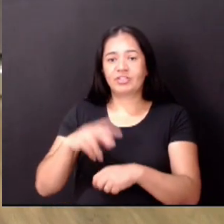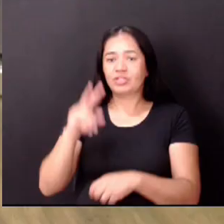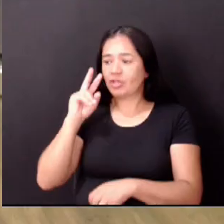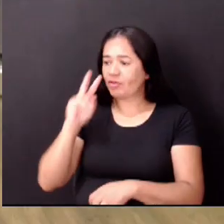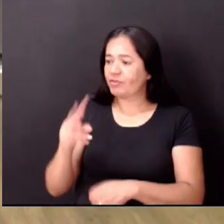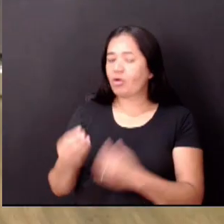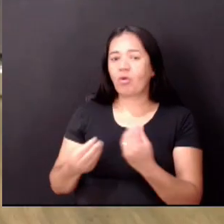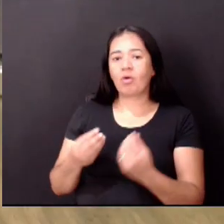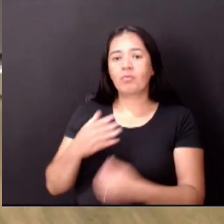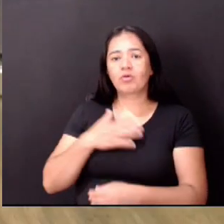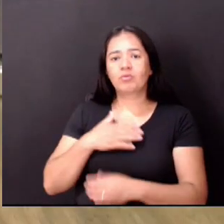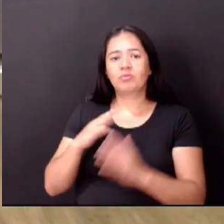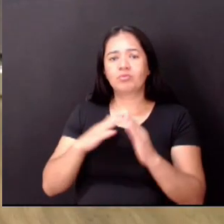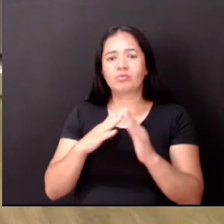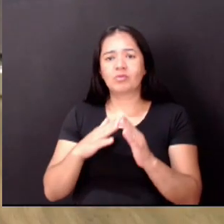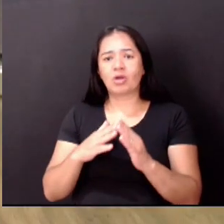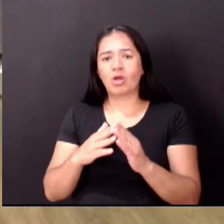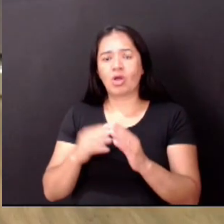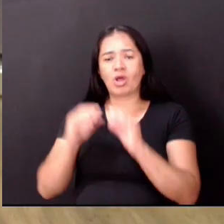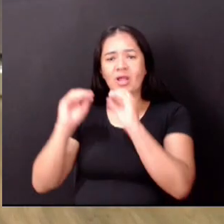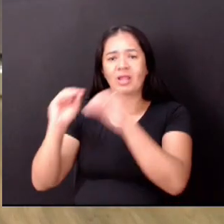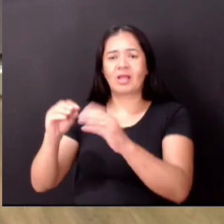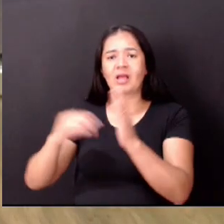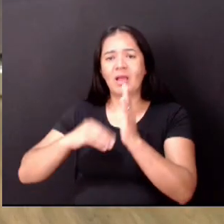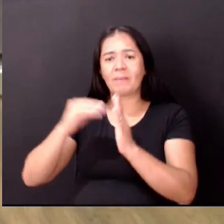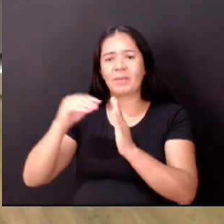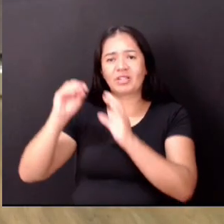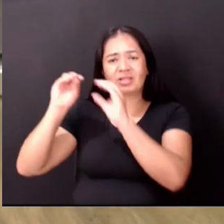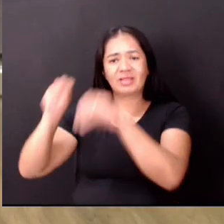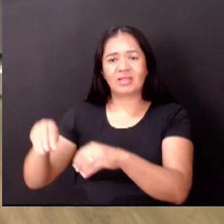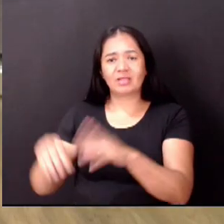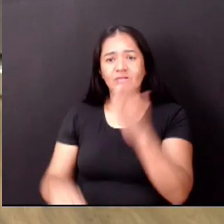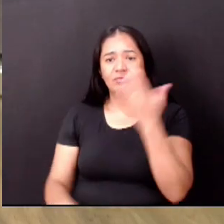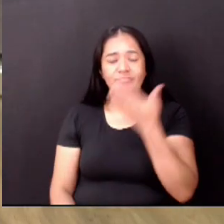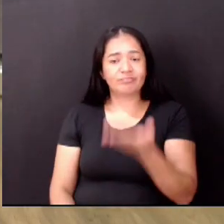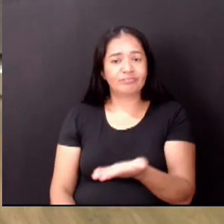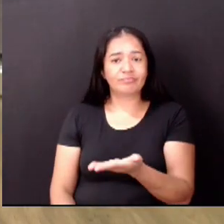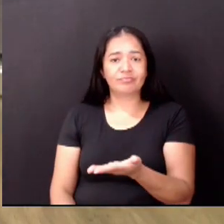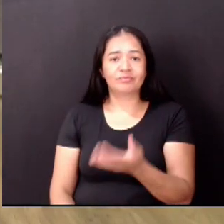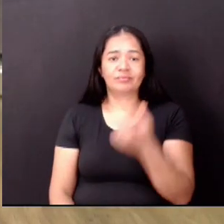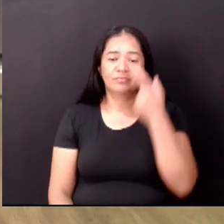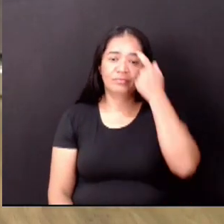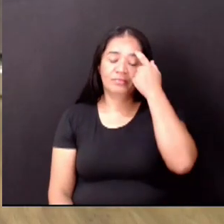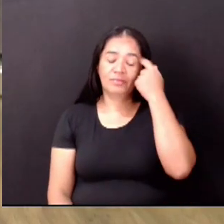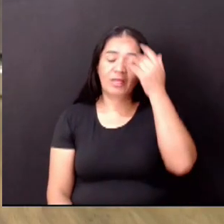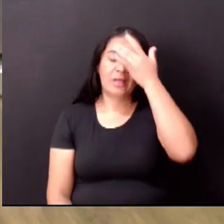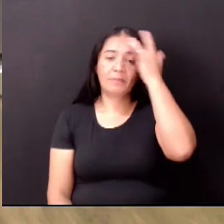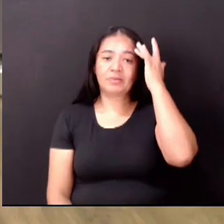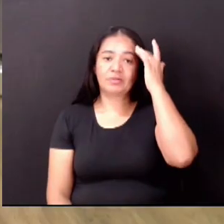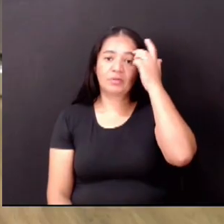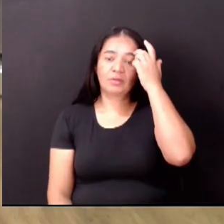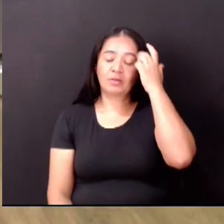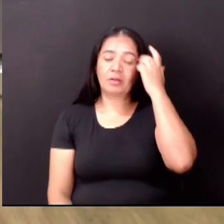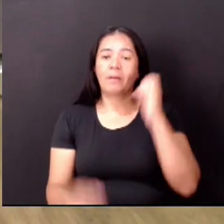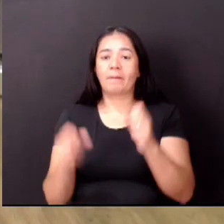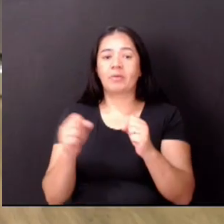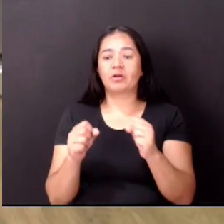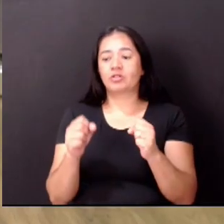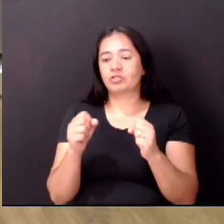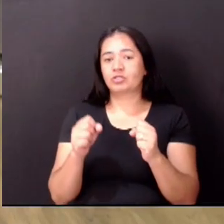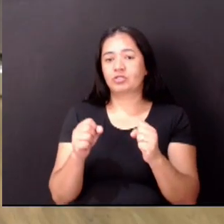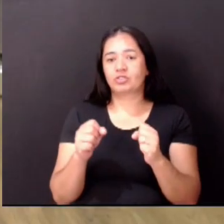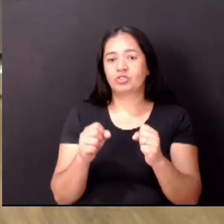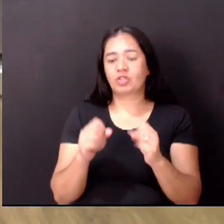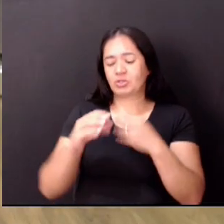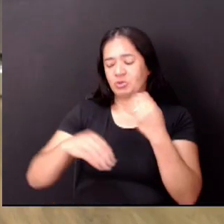de plástico lá dentro. Então tá super visível, aí a pessoa pode jogar certinho, vai e joga tudo misturado, aí